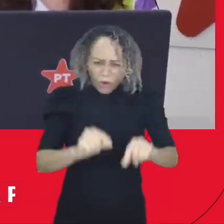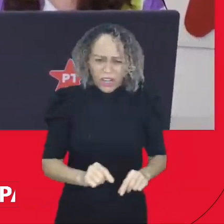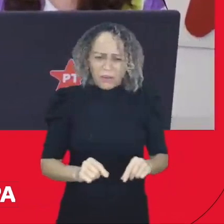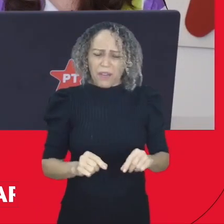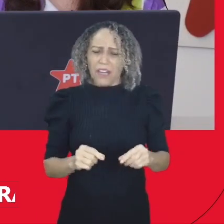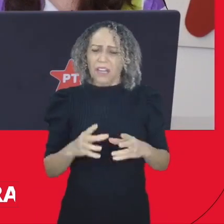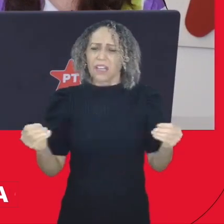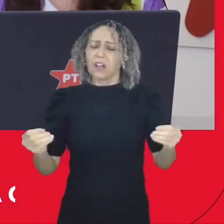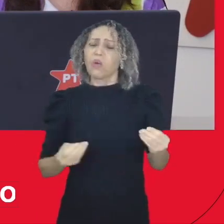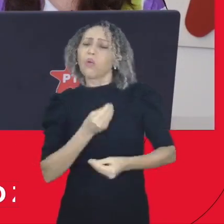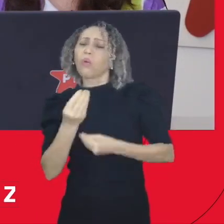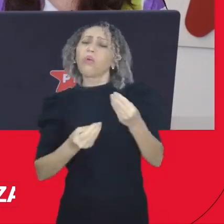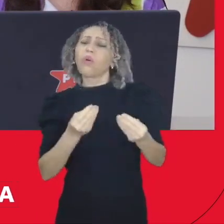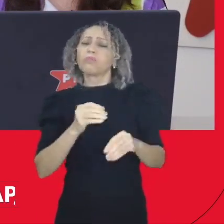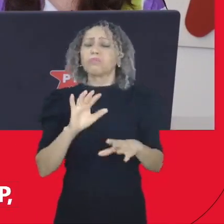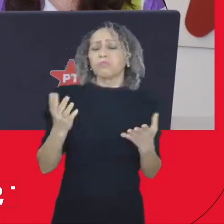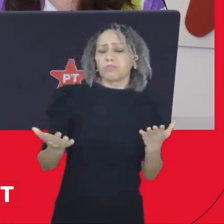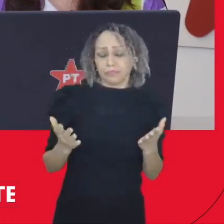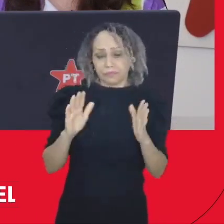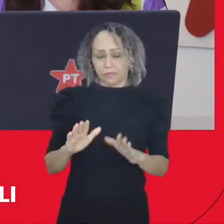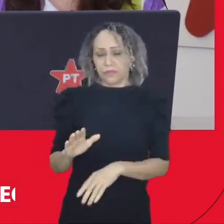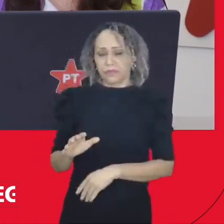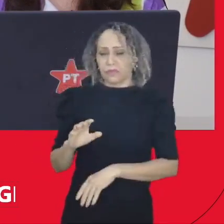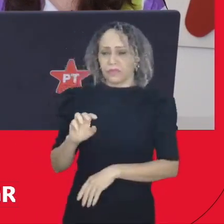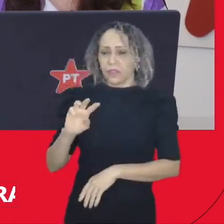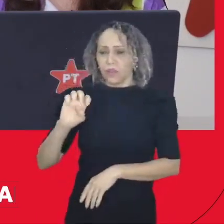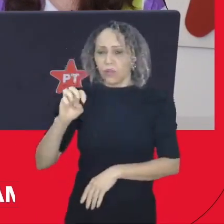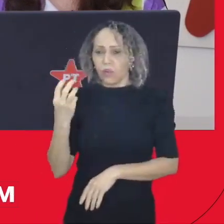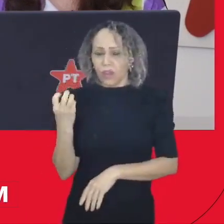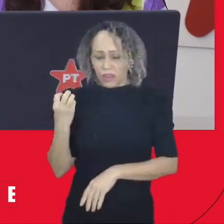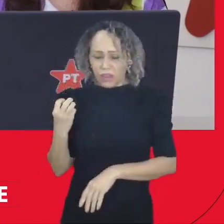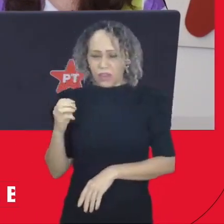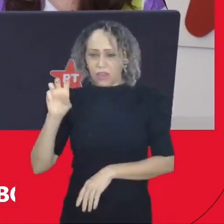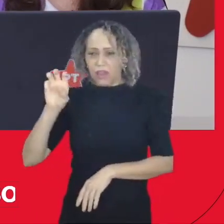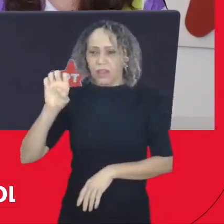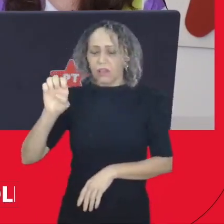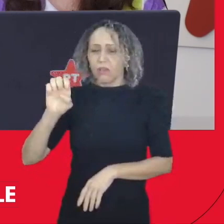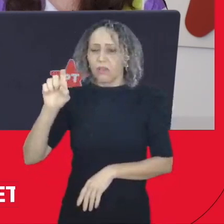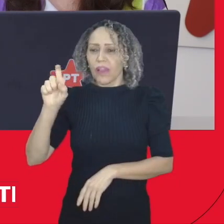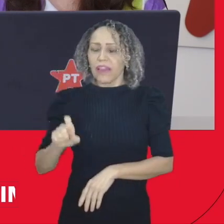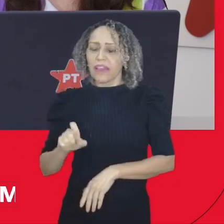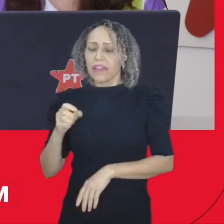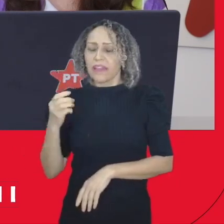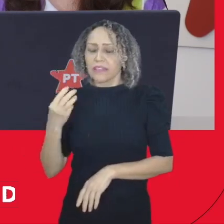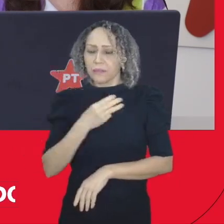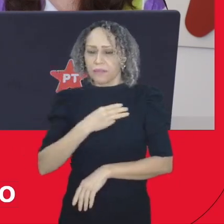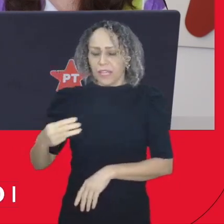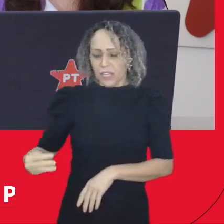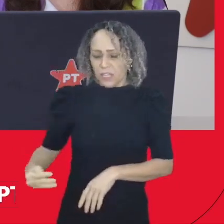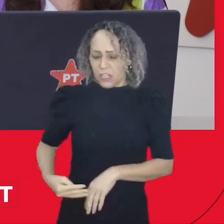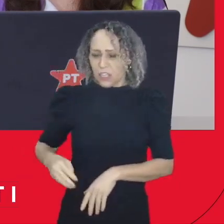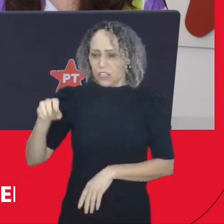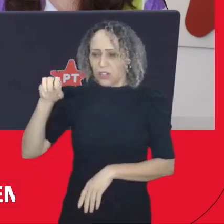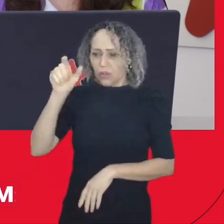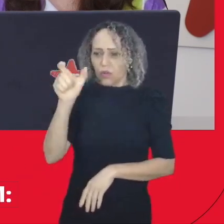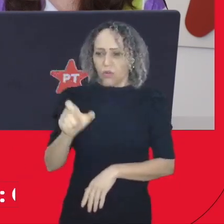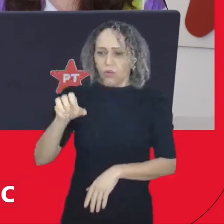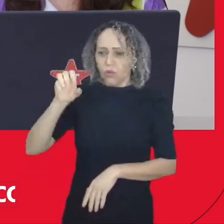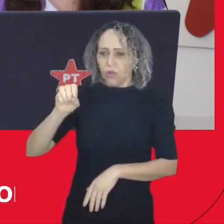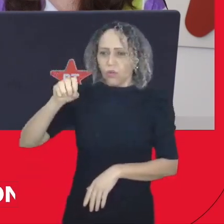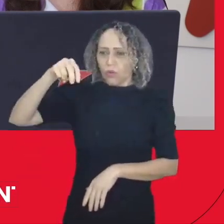Amanda, o ex-ministro Onyx, conhecido como braço direito do presidente Bolsonaro, ele se vangloria por